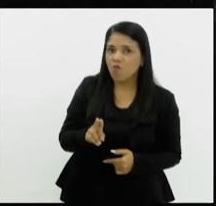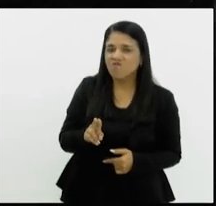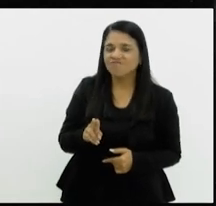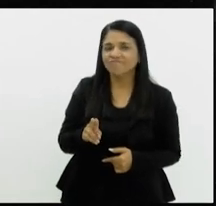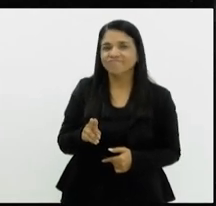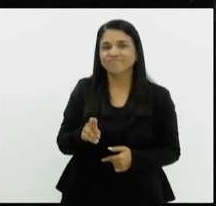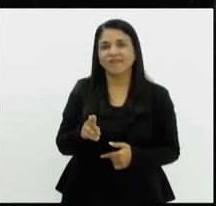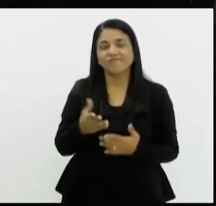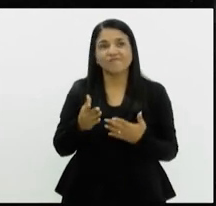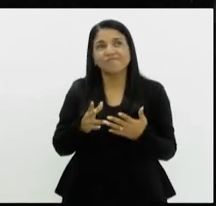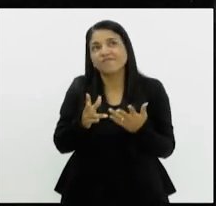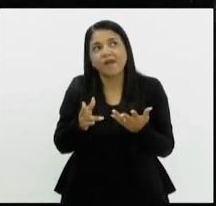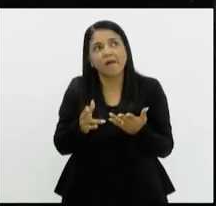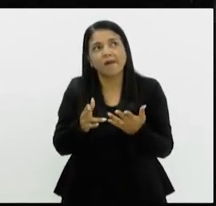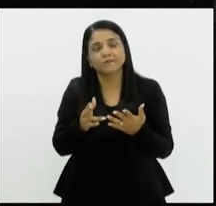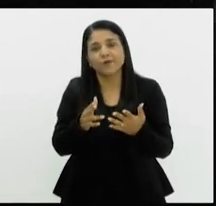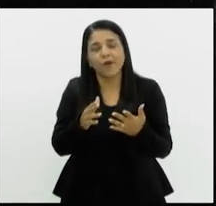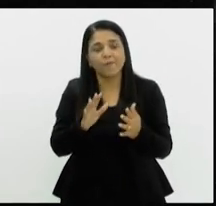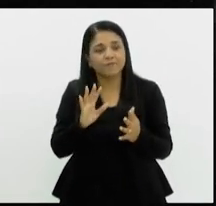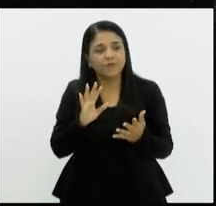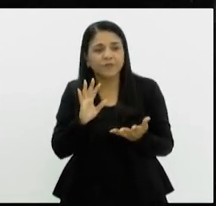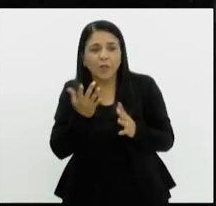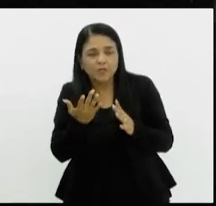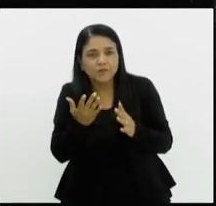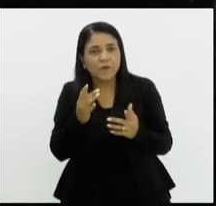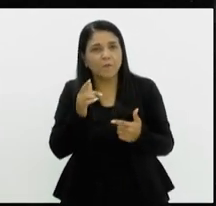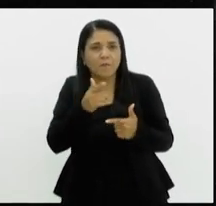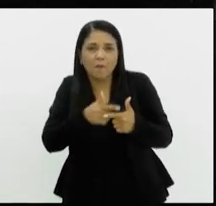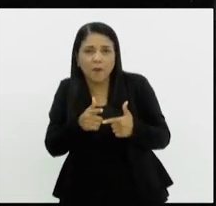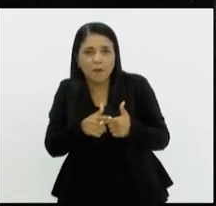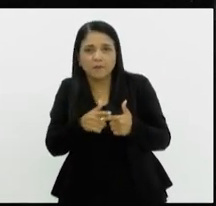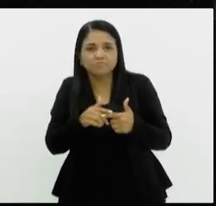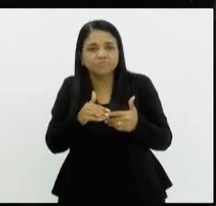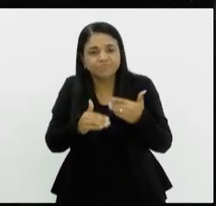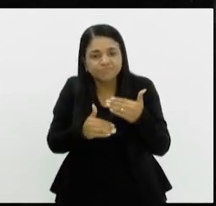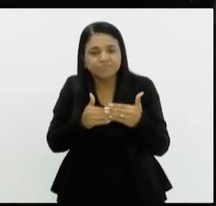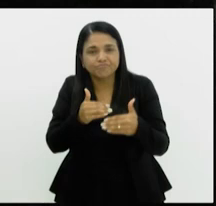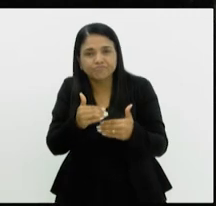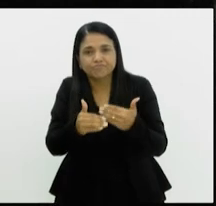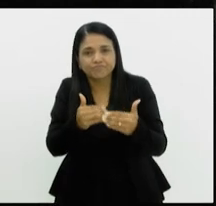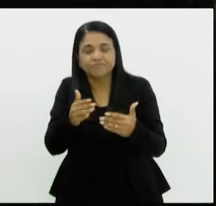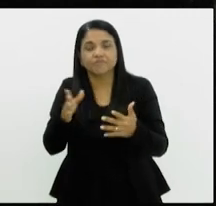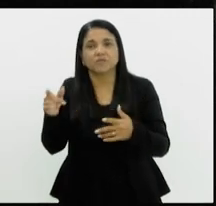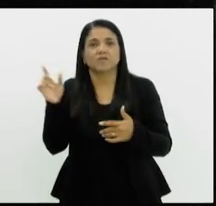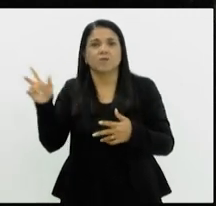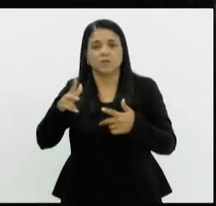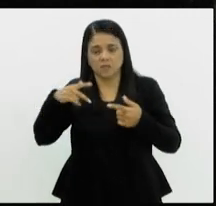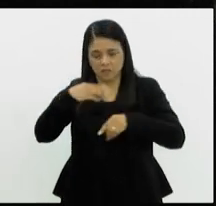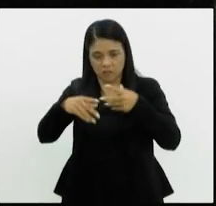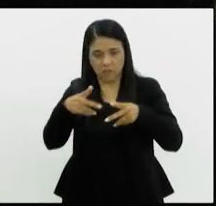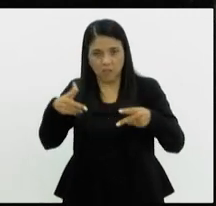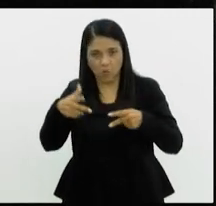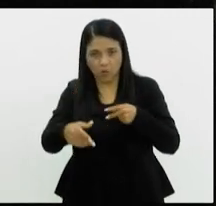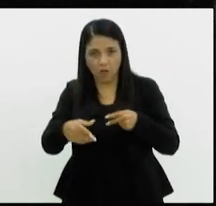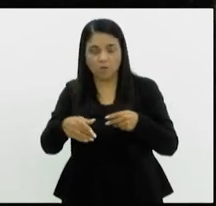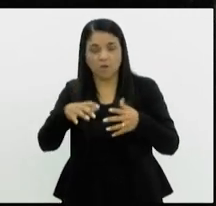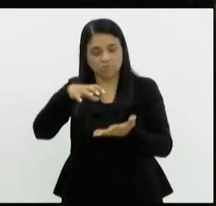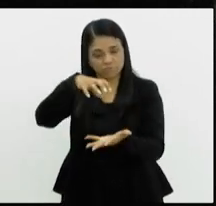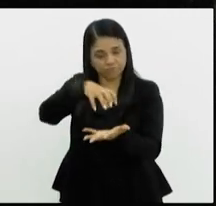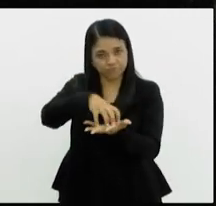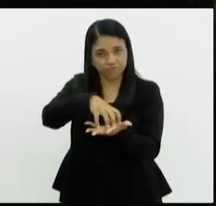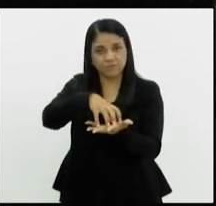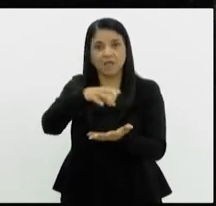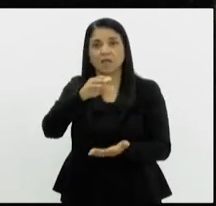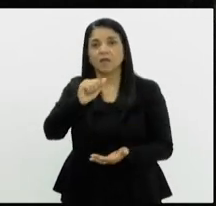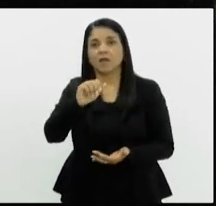gelo como nós fomos inaugurar uma cabina em Caxias